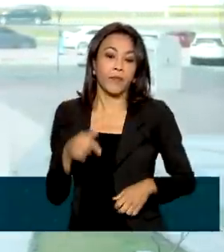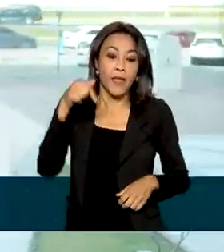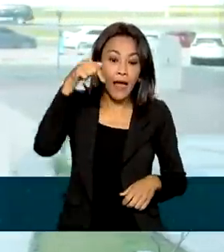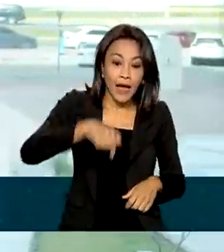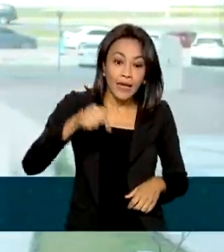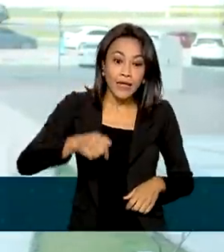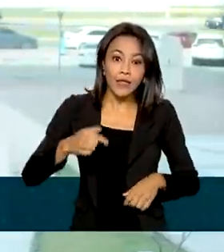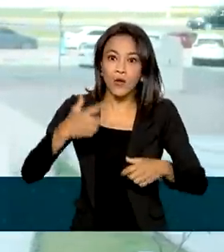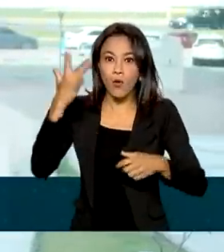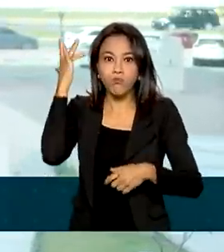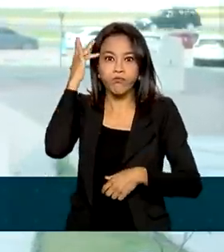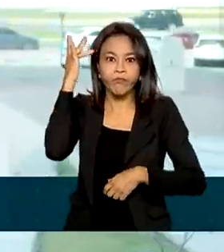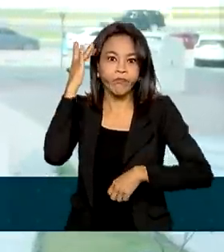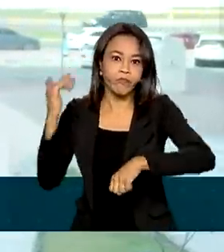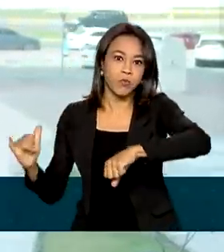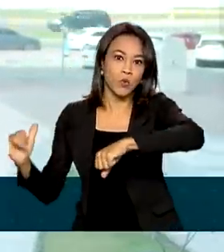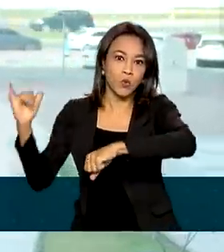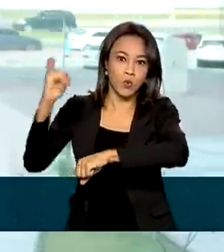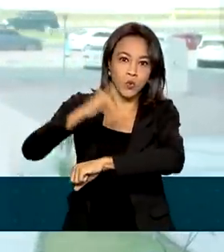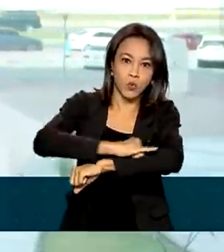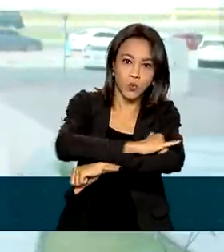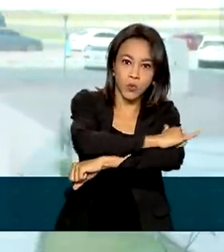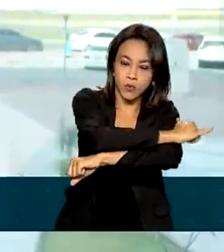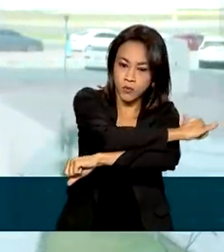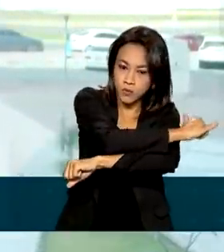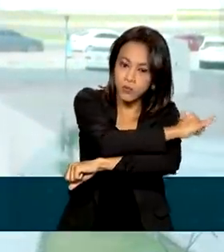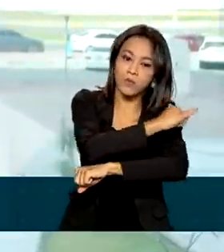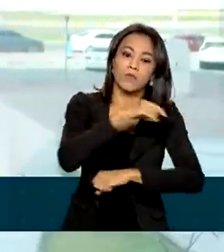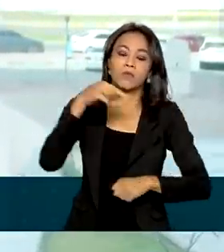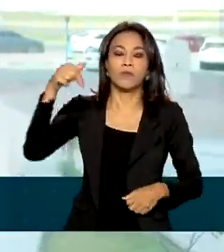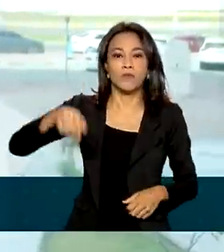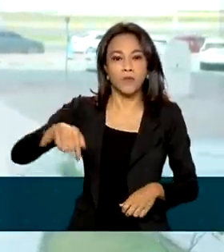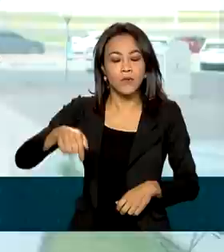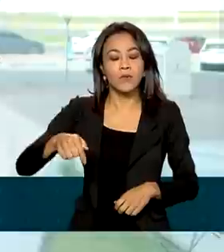Jebel Ali, está localizado numa posição